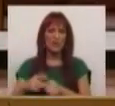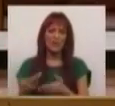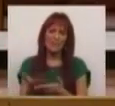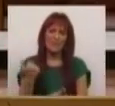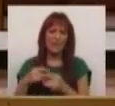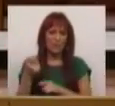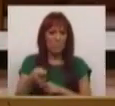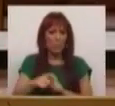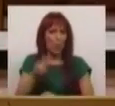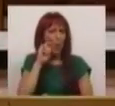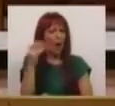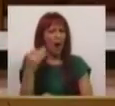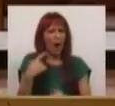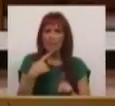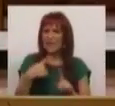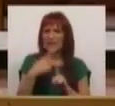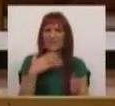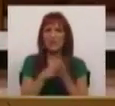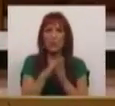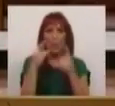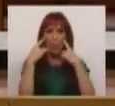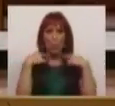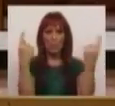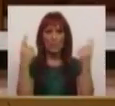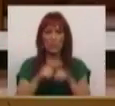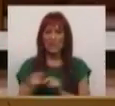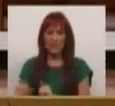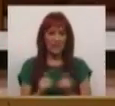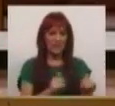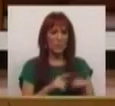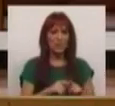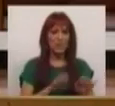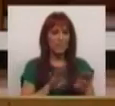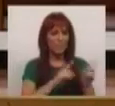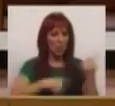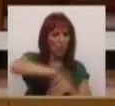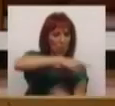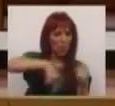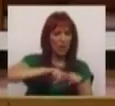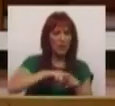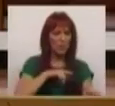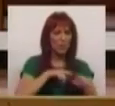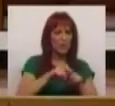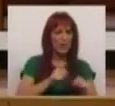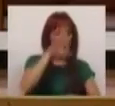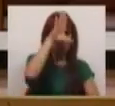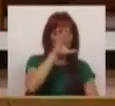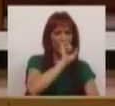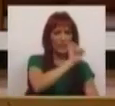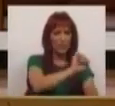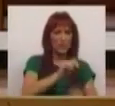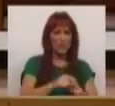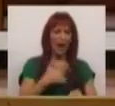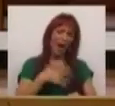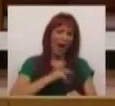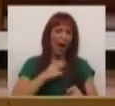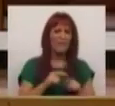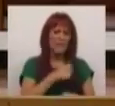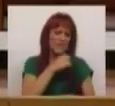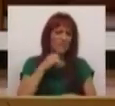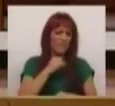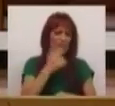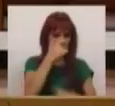rendas garantidas e do benefício público, tendo do lado da porta giratória políticos e governantes dispostos a